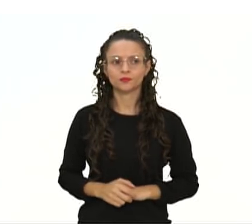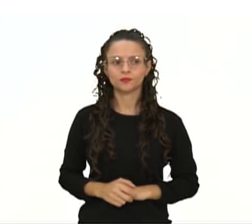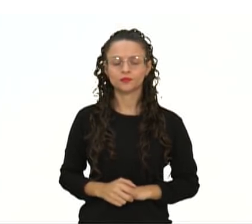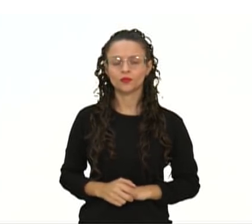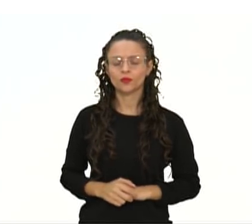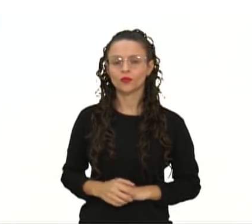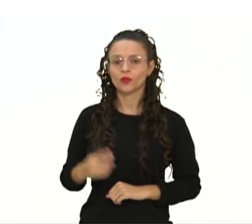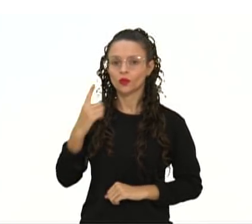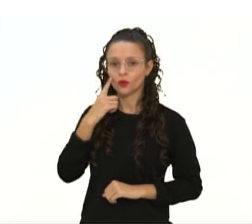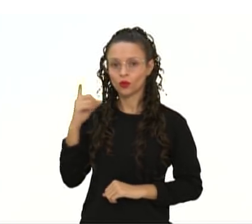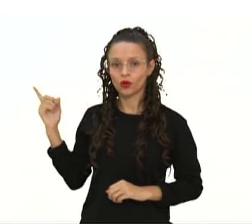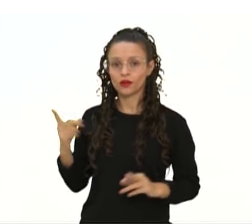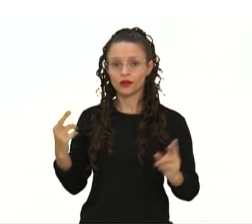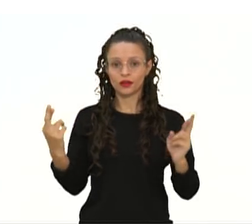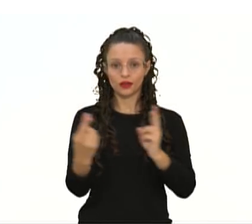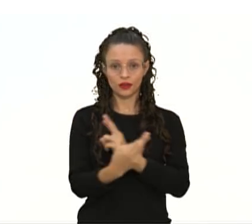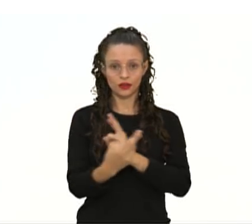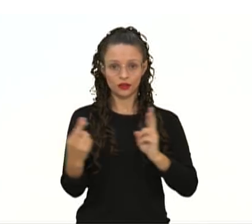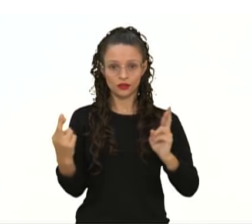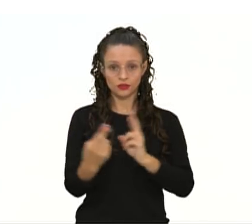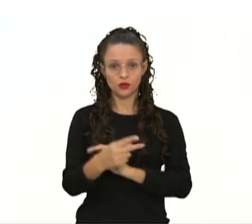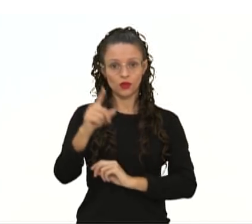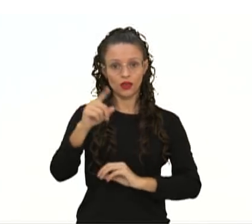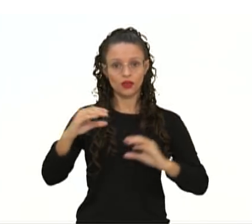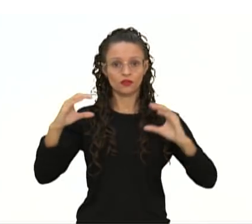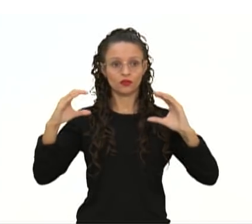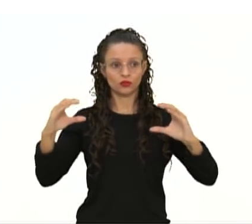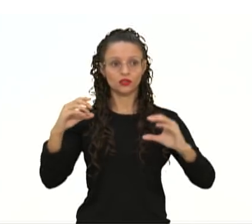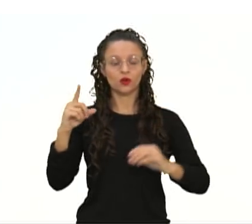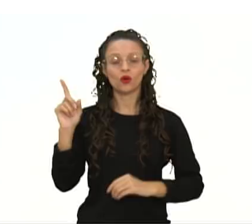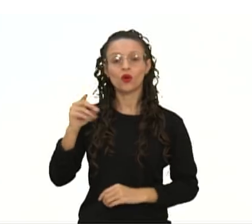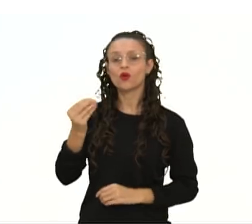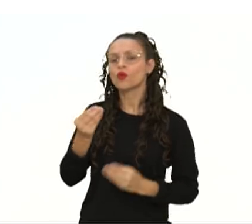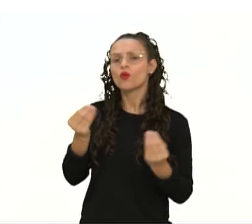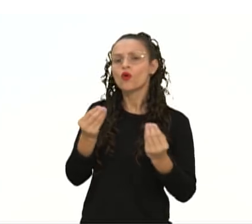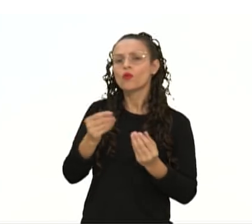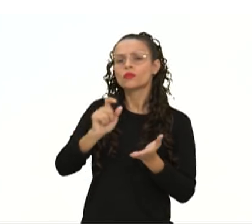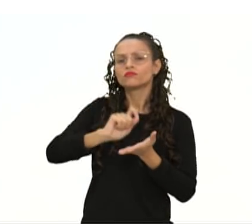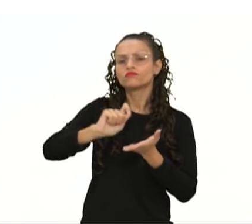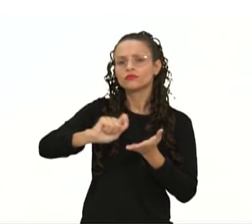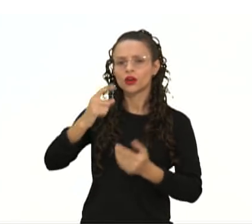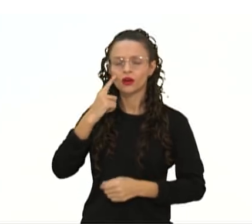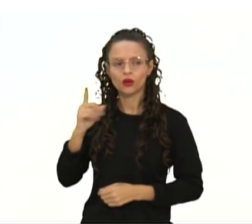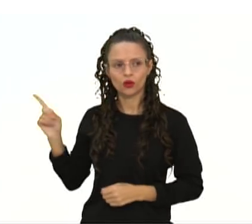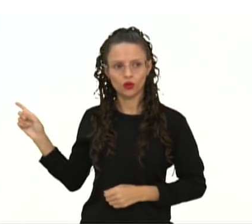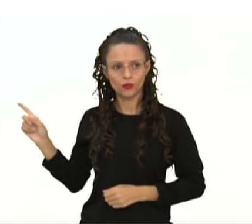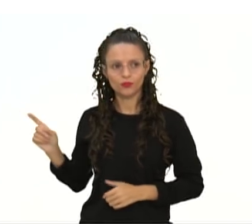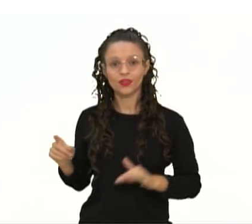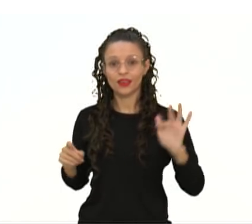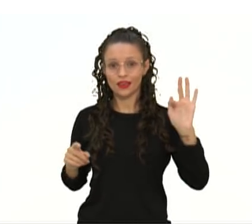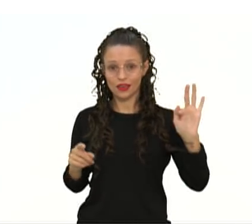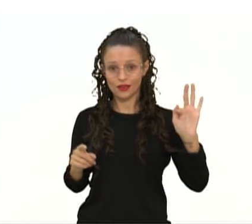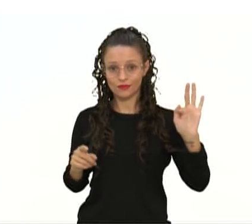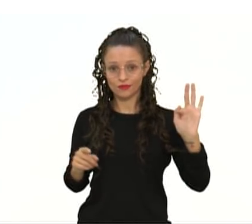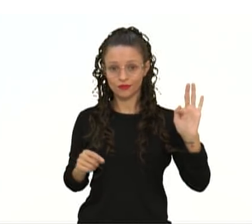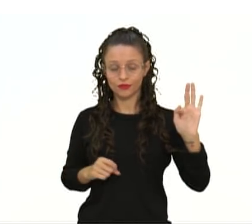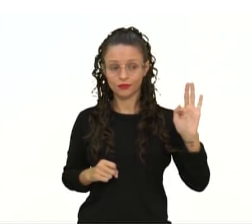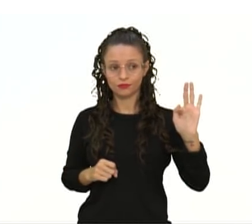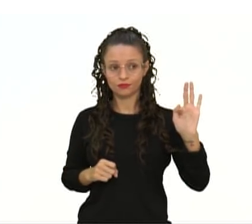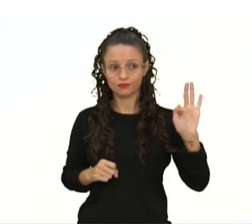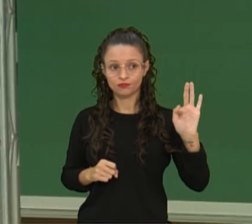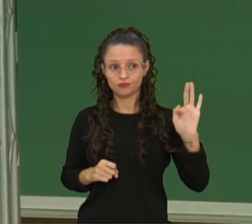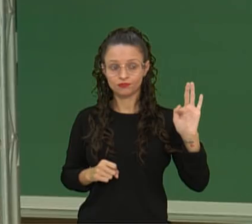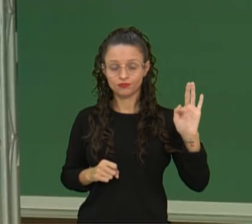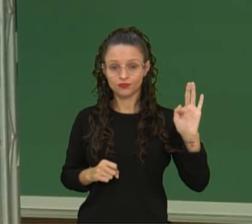aqui, né, quando eu tenho uma relação, essa relação é uma função, então a notação é essa, né? A minha relação eu chamo de f,